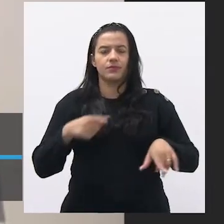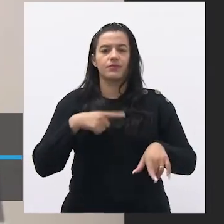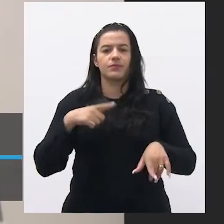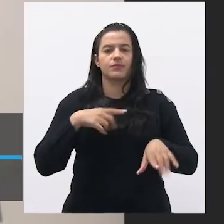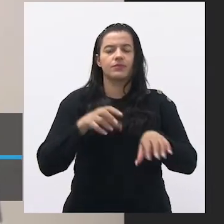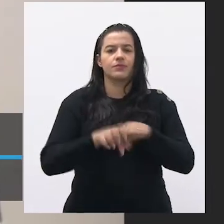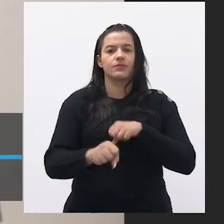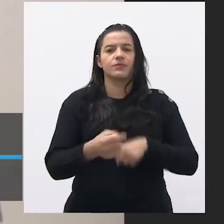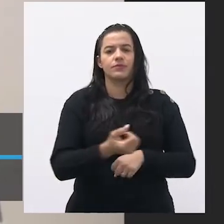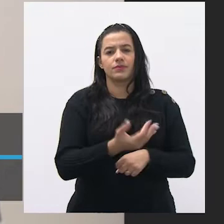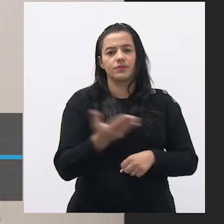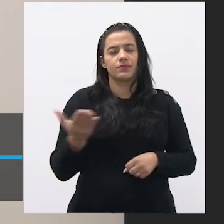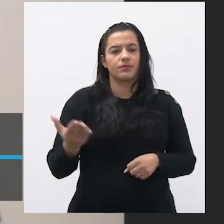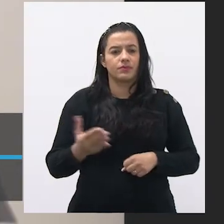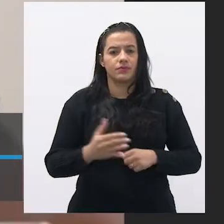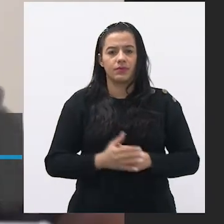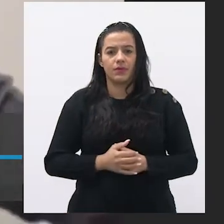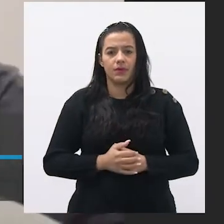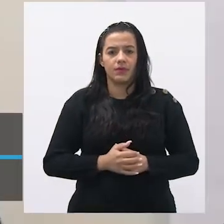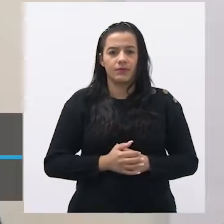vocês.